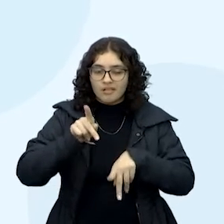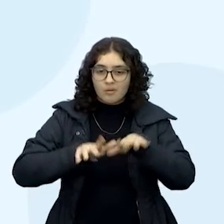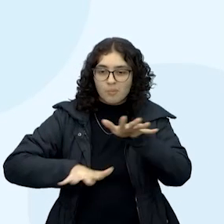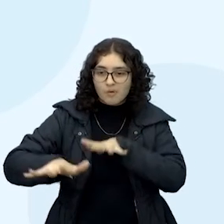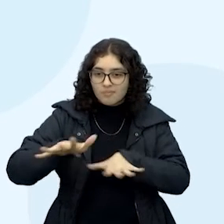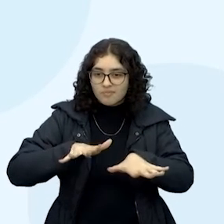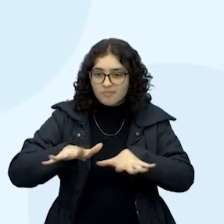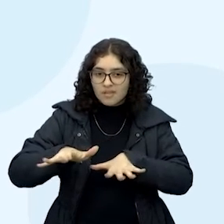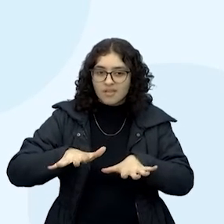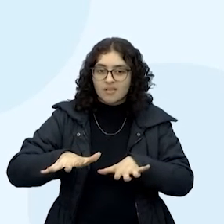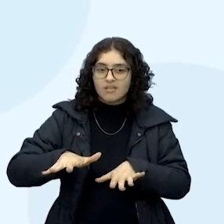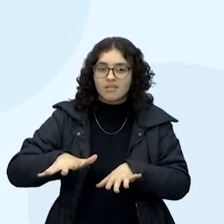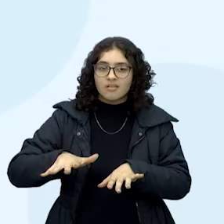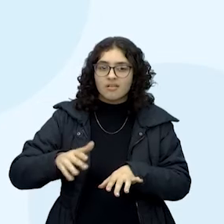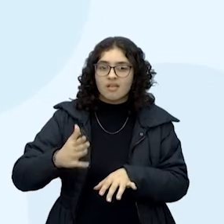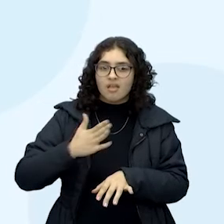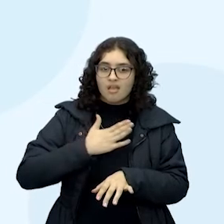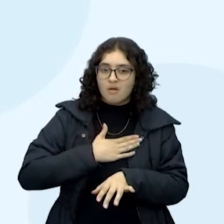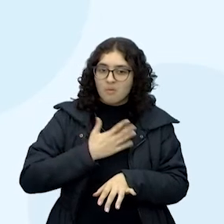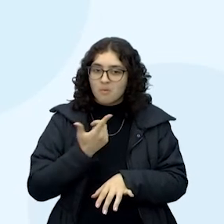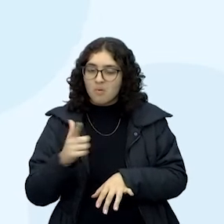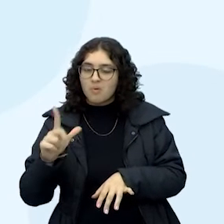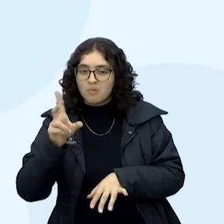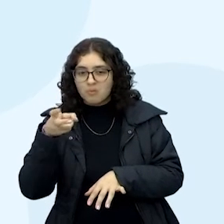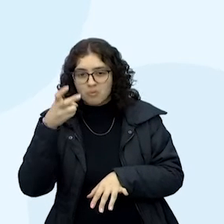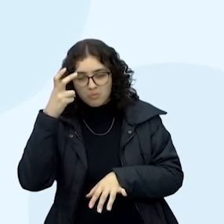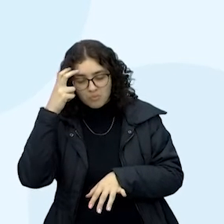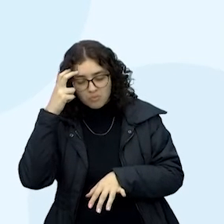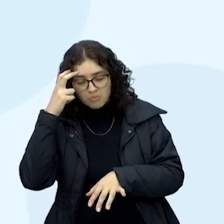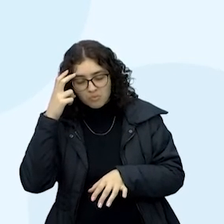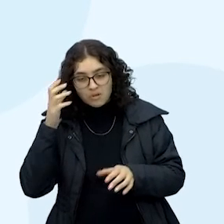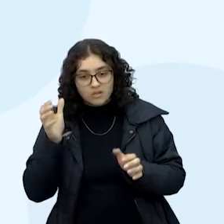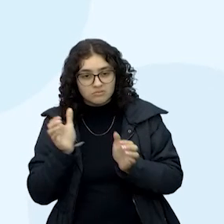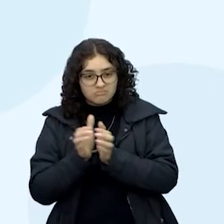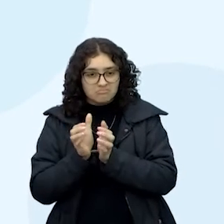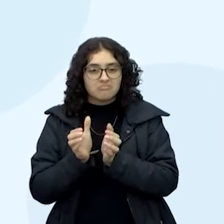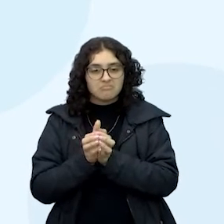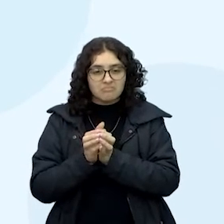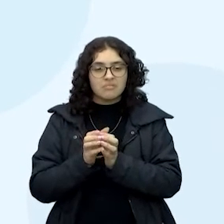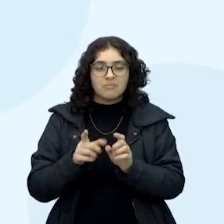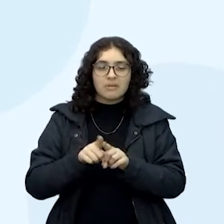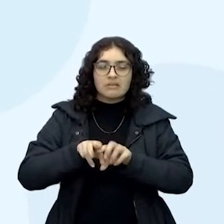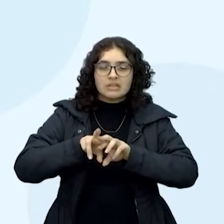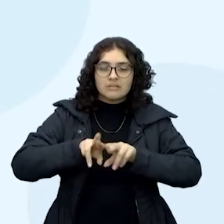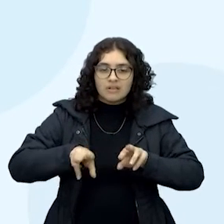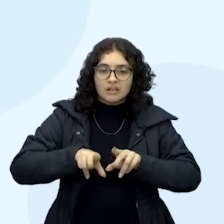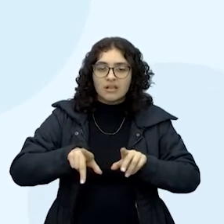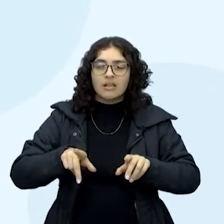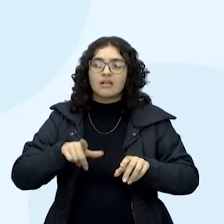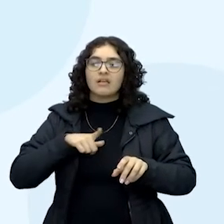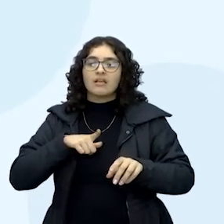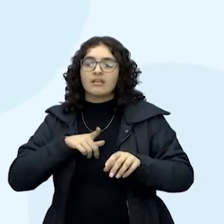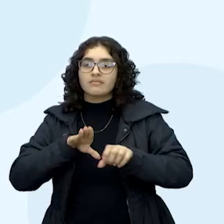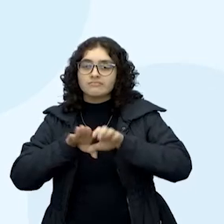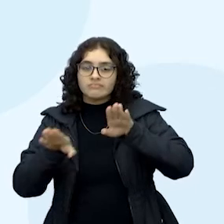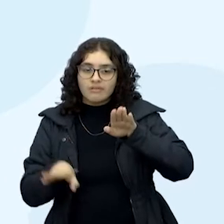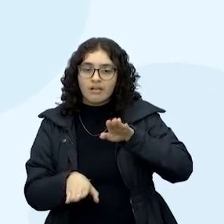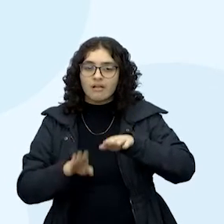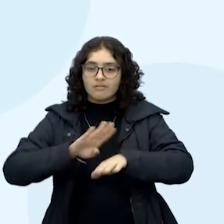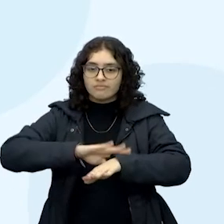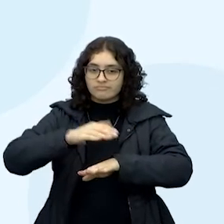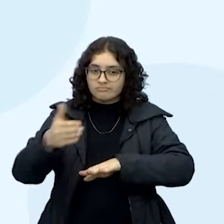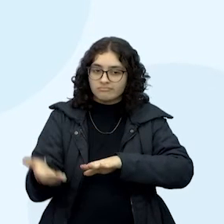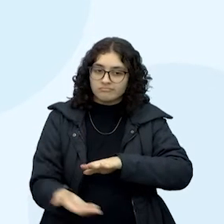Movimento, Eu e o Outro, Culturas no Plural, Diferenças e Desigualdades na Contemporaneidade e também temos